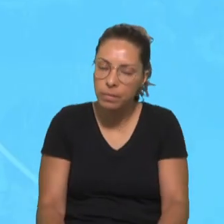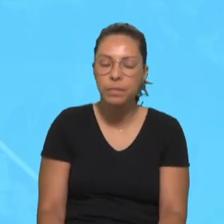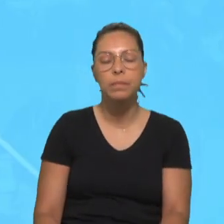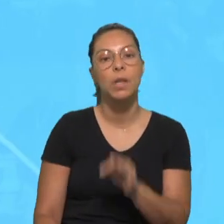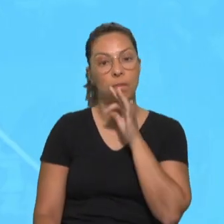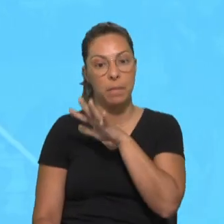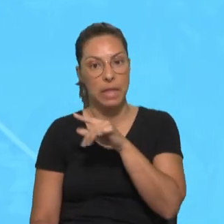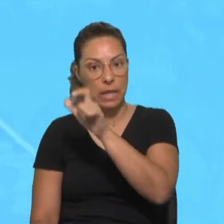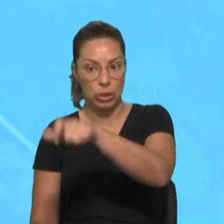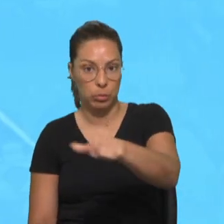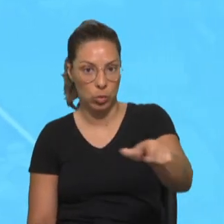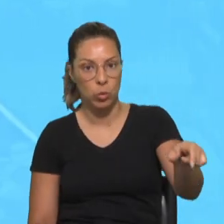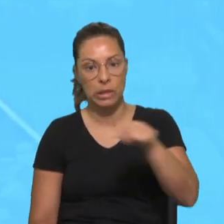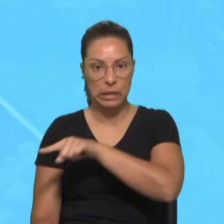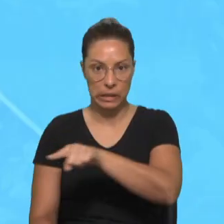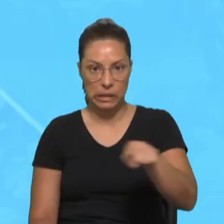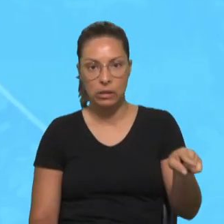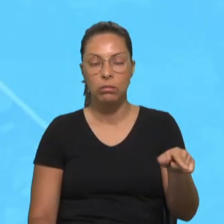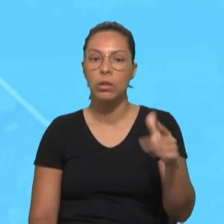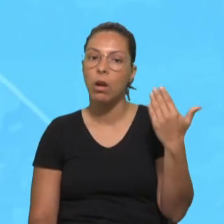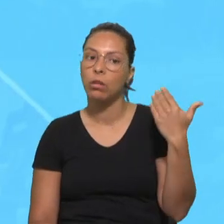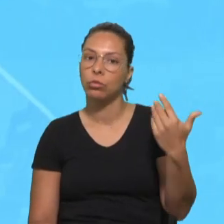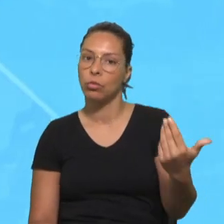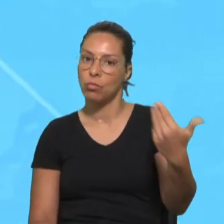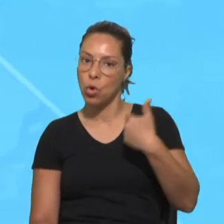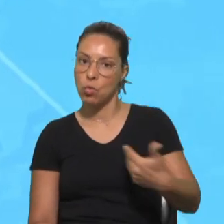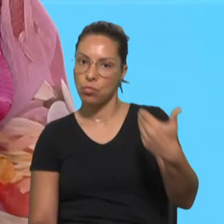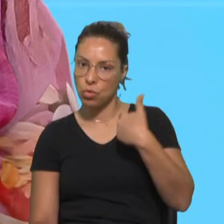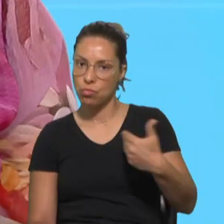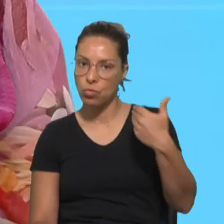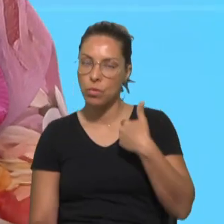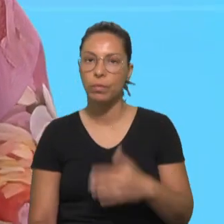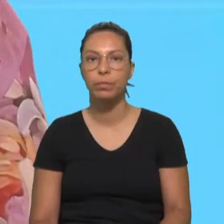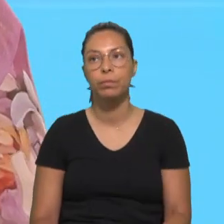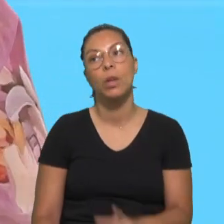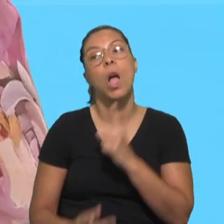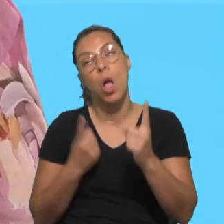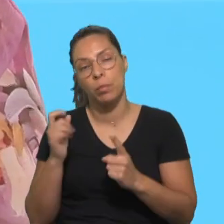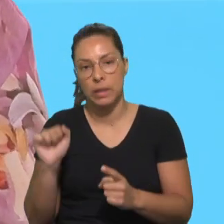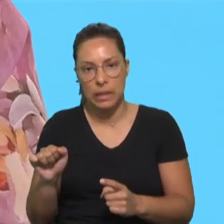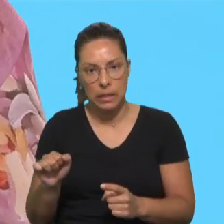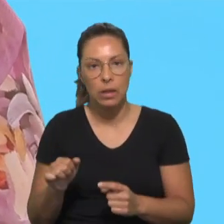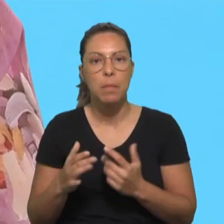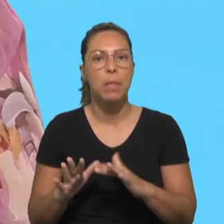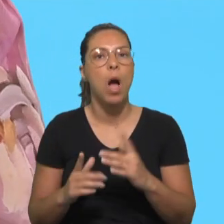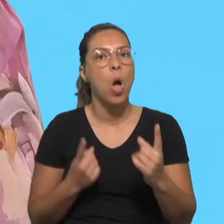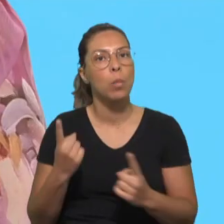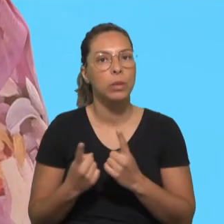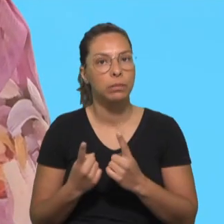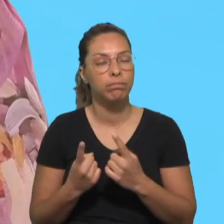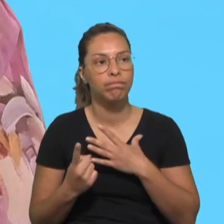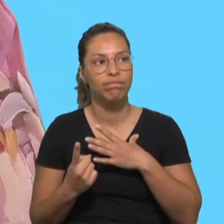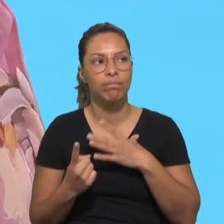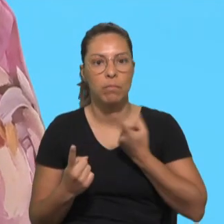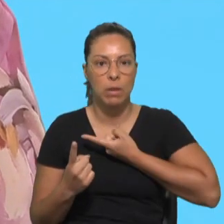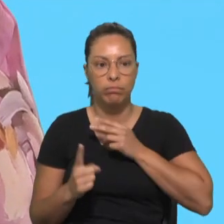reais, Elizabeth, são aquelas que já vos vão procurando também? Algumas sim, mas também acredito que são algumas de quem nós temos que ir ao